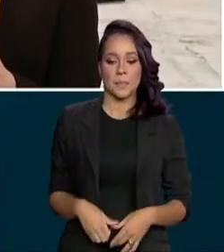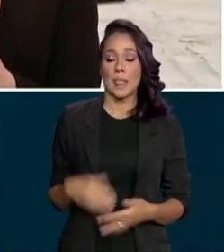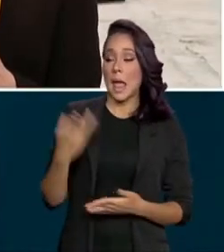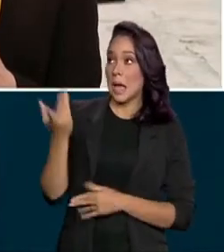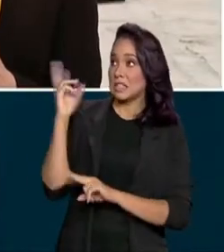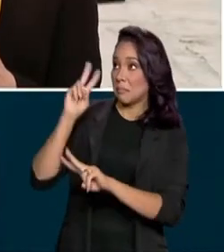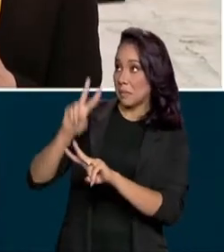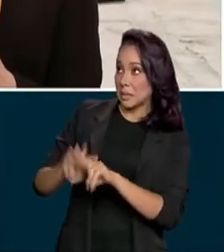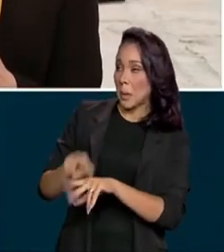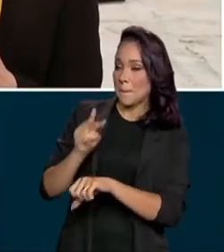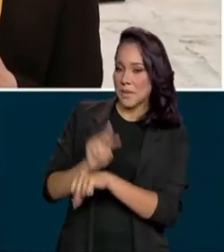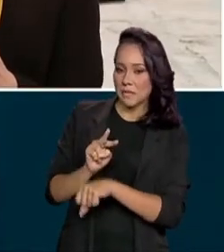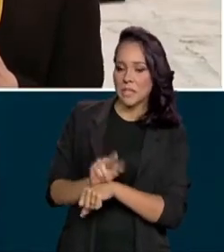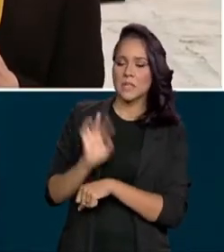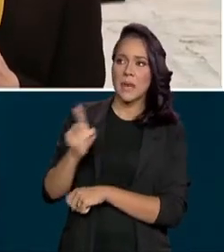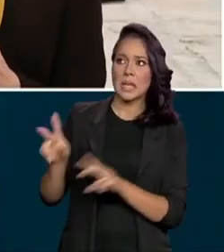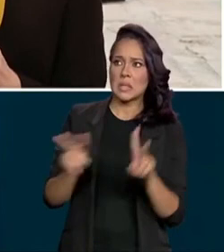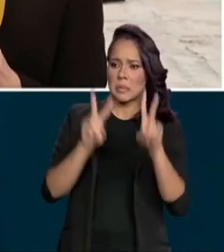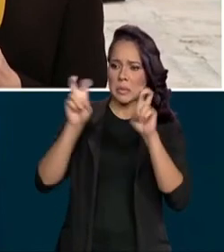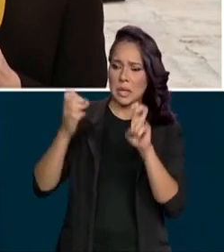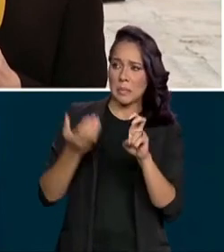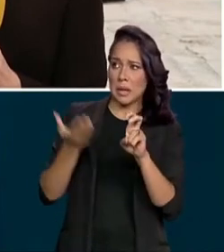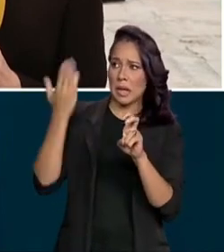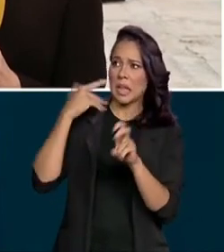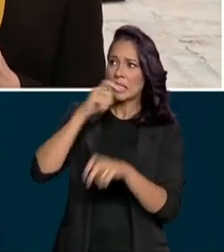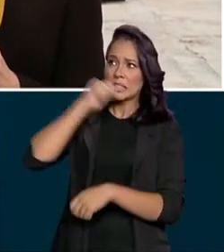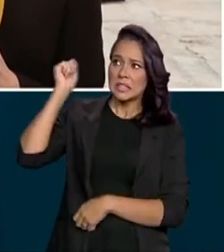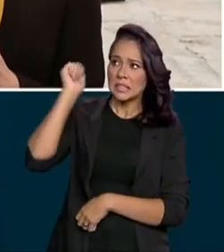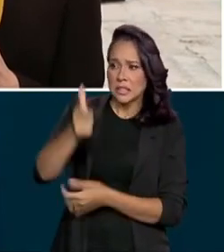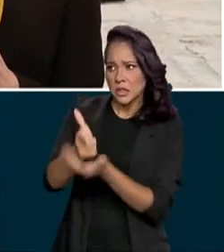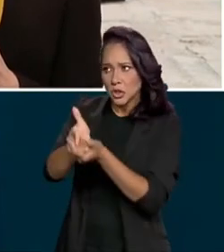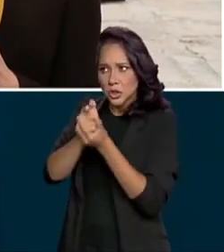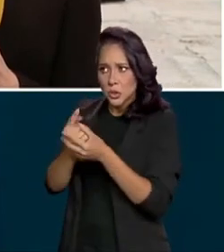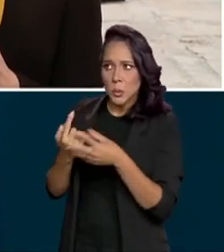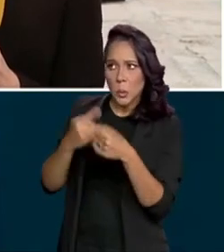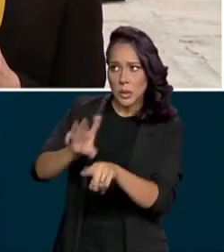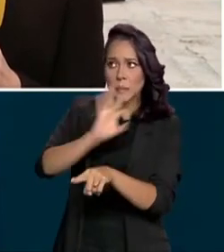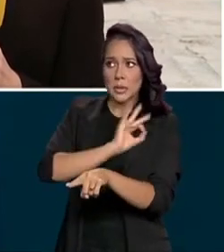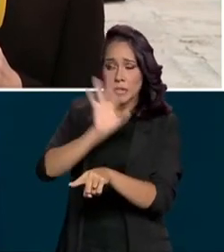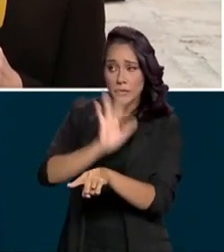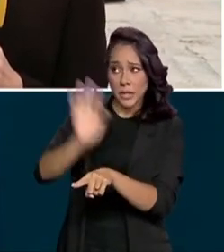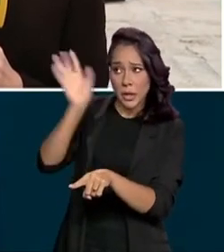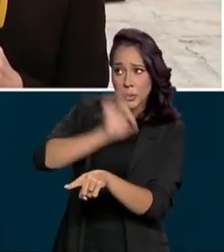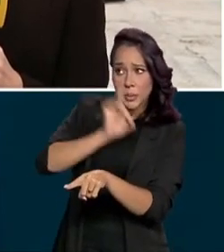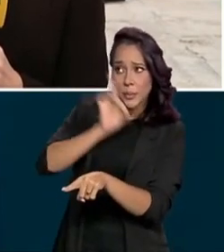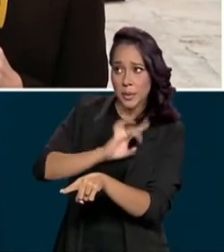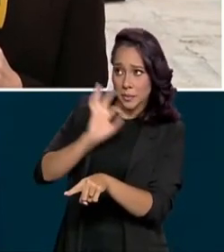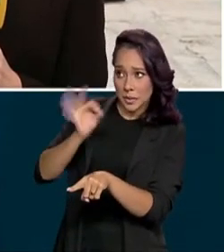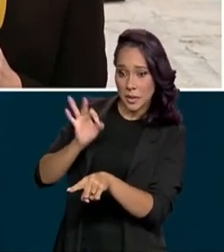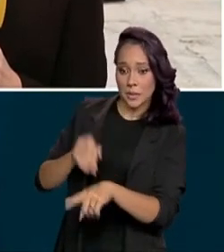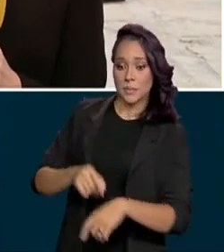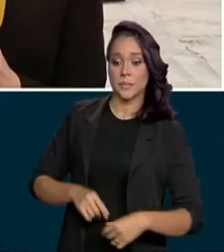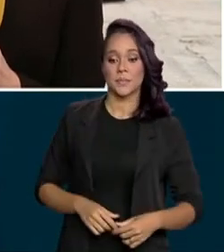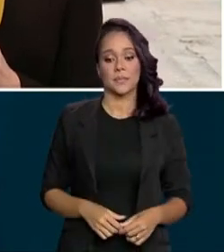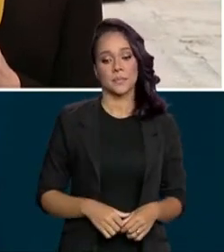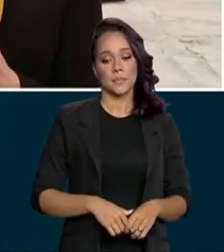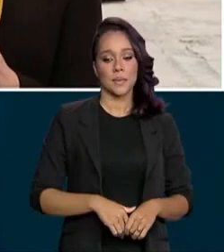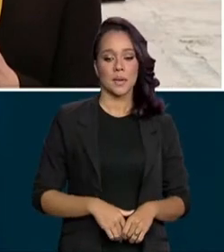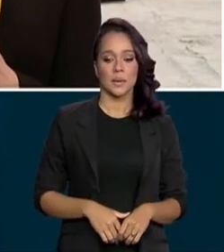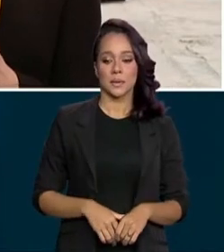prisão preventiva ainda é sobre aquele caso das granadas e tiros contra a Polícia Federal no domingo?